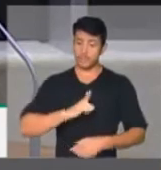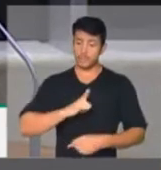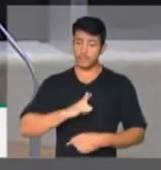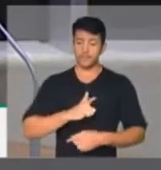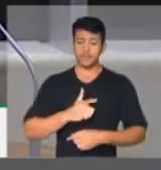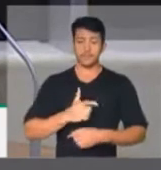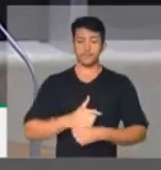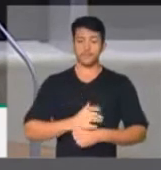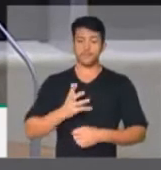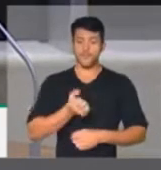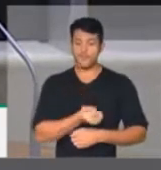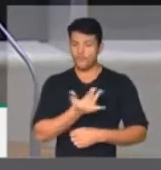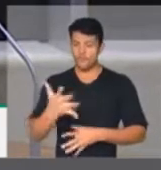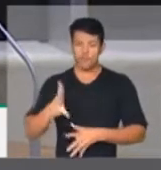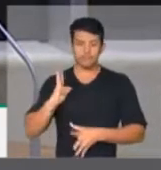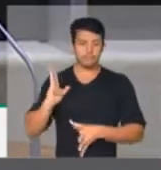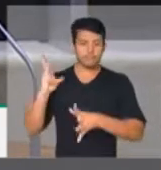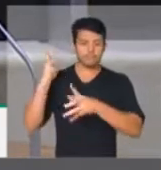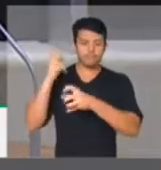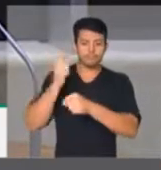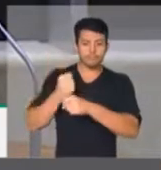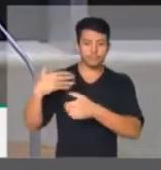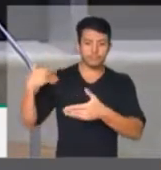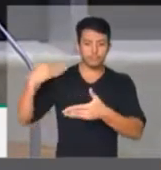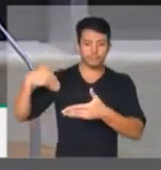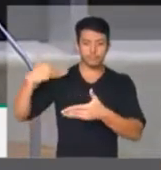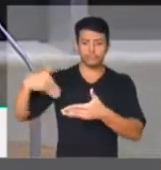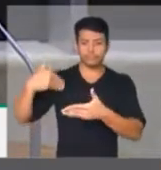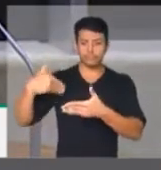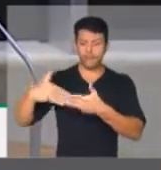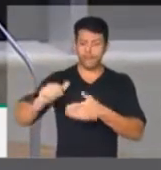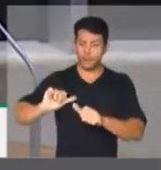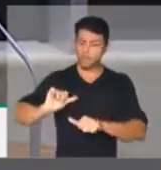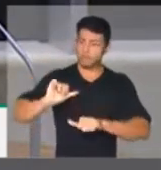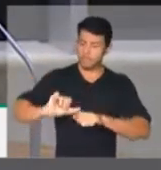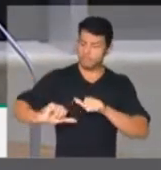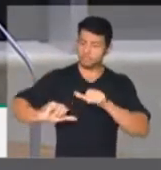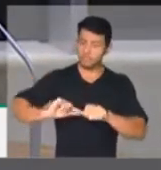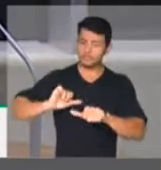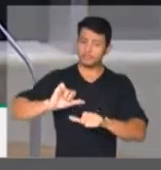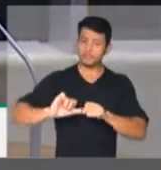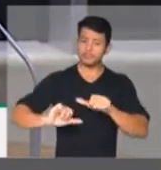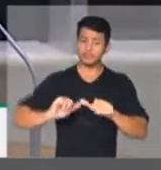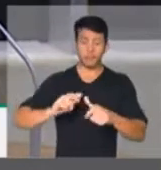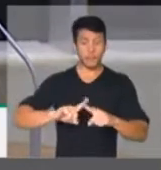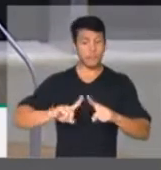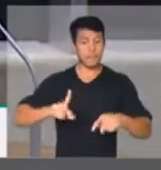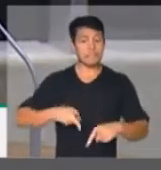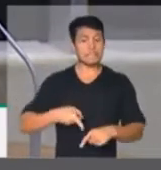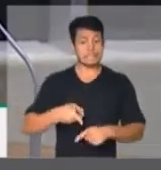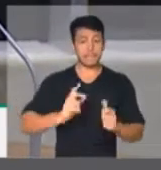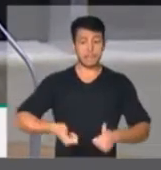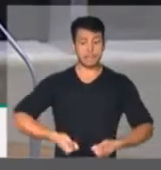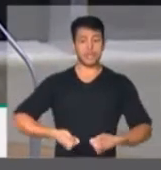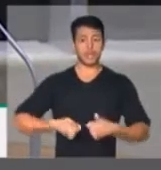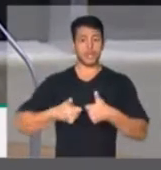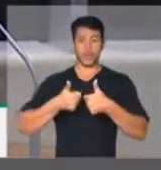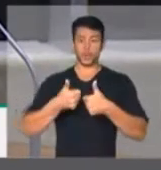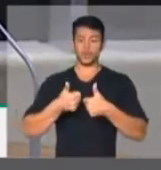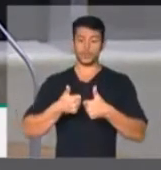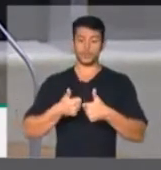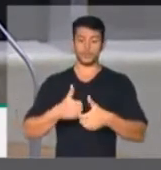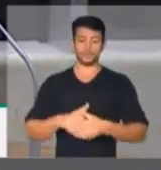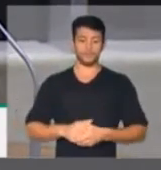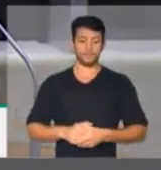sua existência, ocorreram mudanças, mas sempre no sentido de melhorá-la, de fortalecer esse